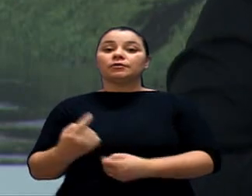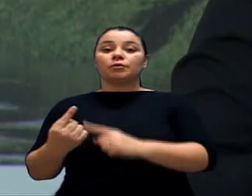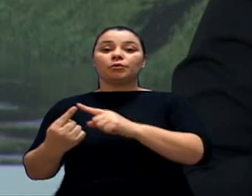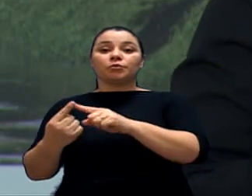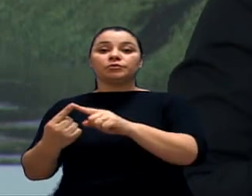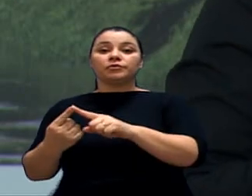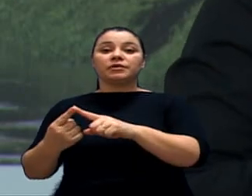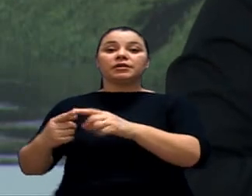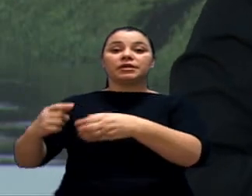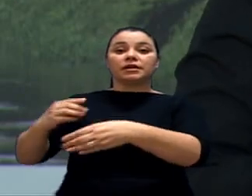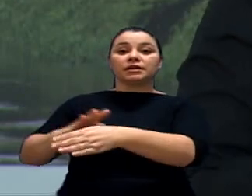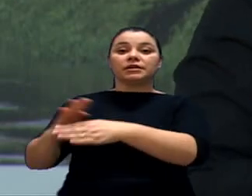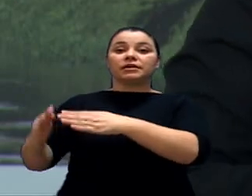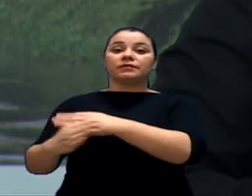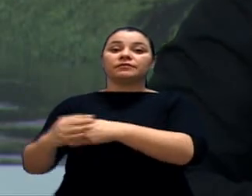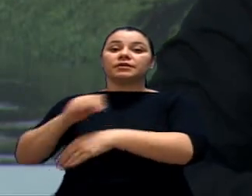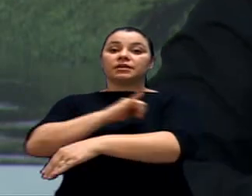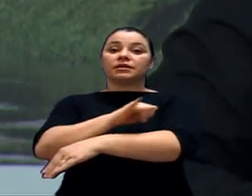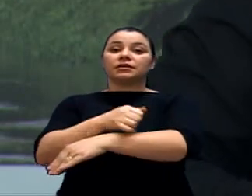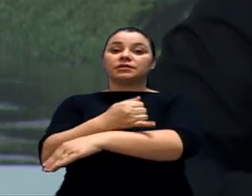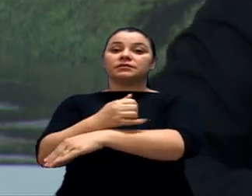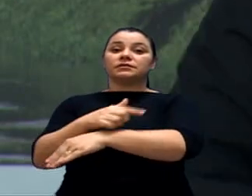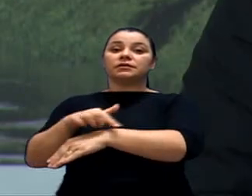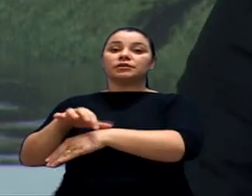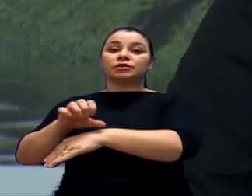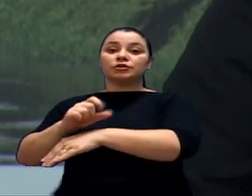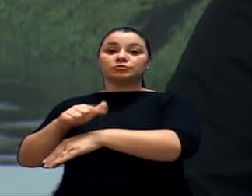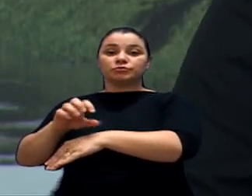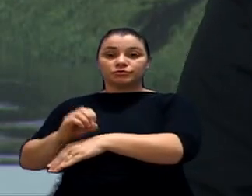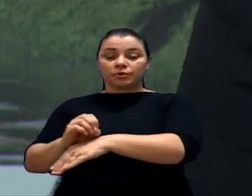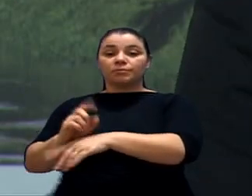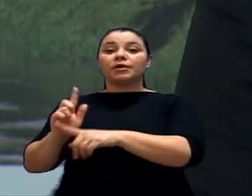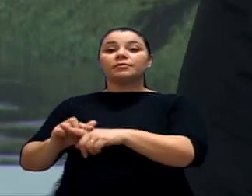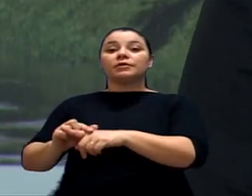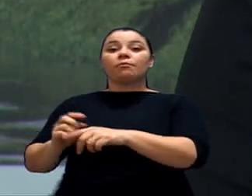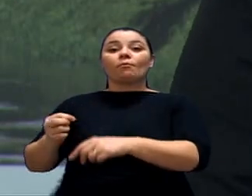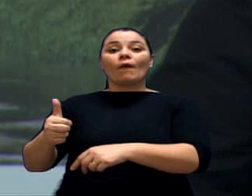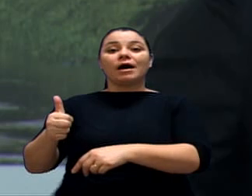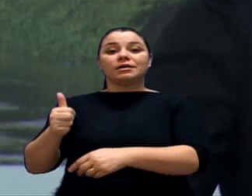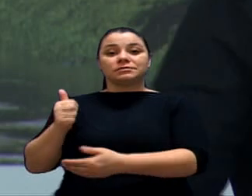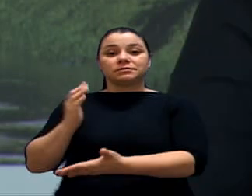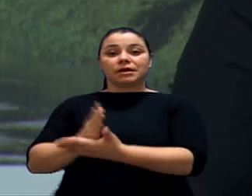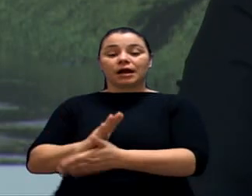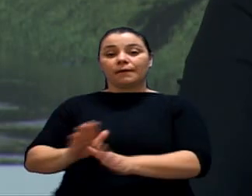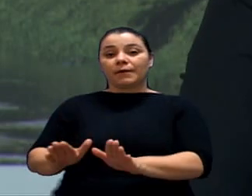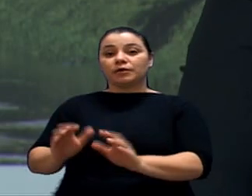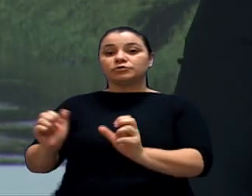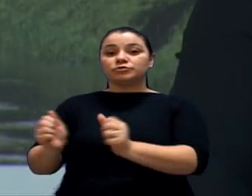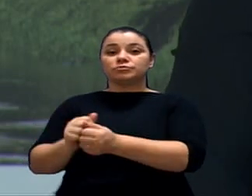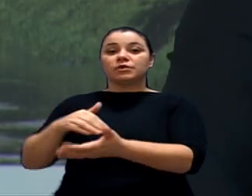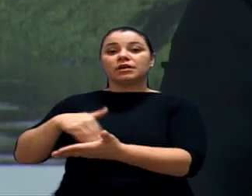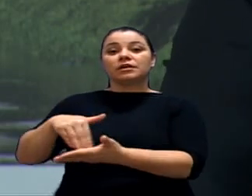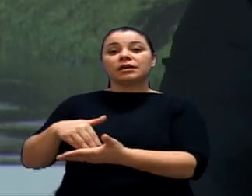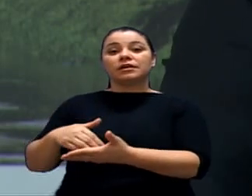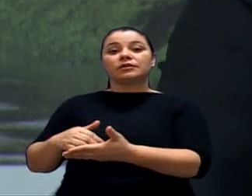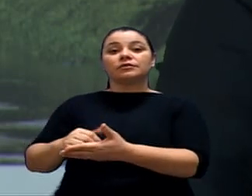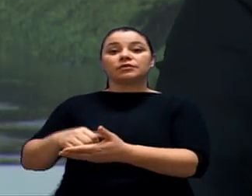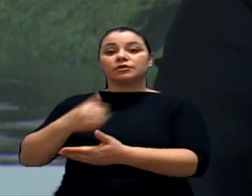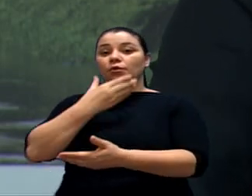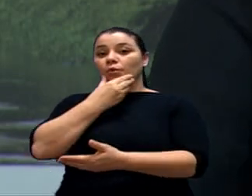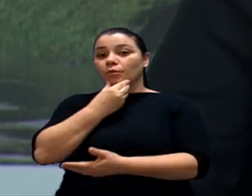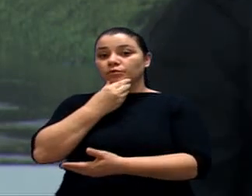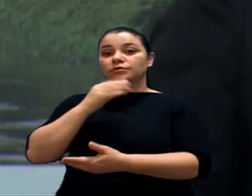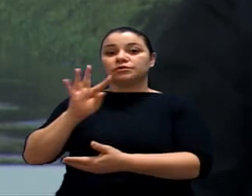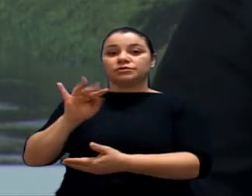João. Finalizando, estamos já em conversação final junto ao secretário Tiago da